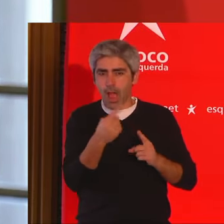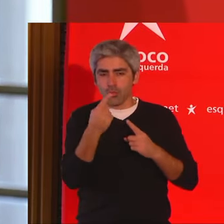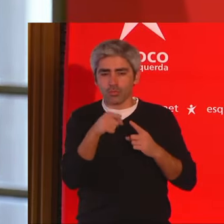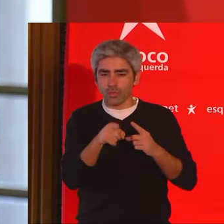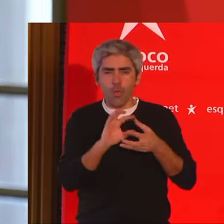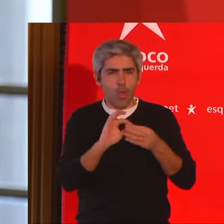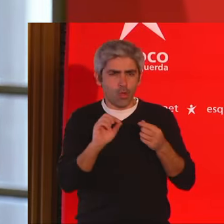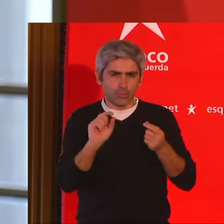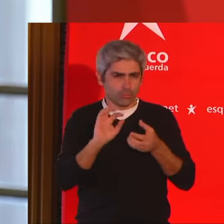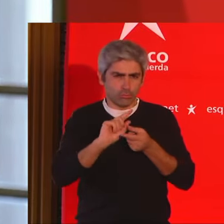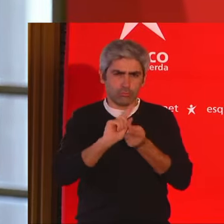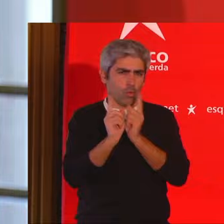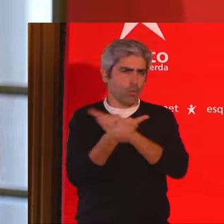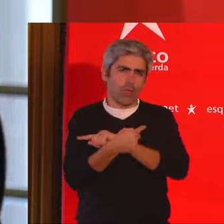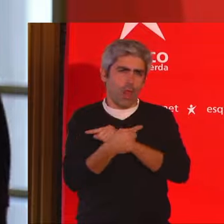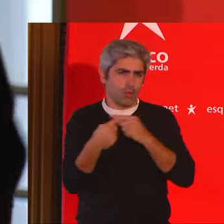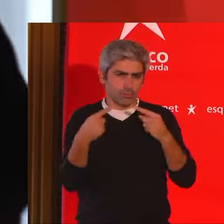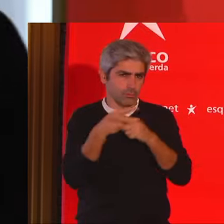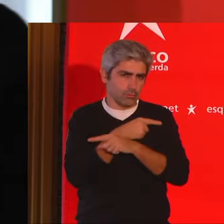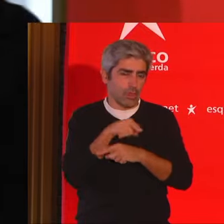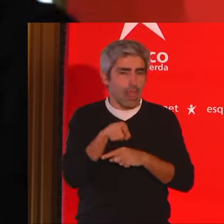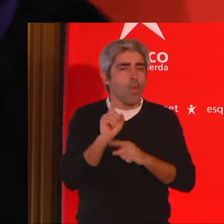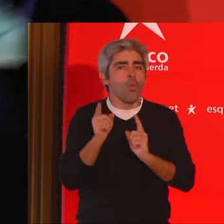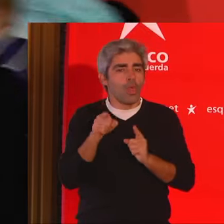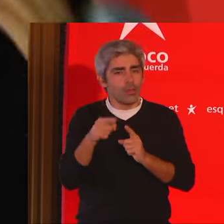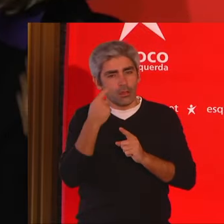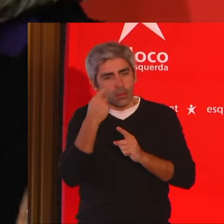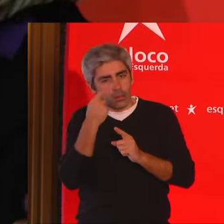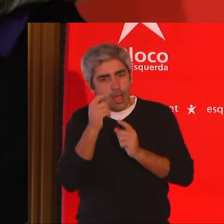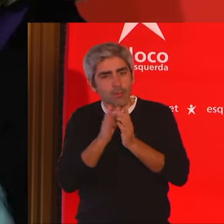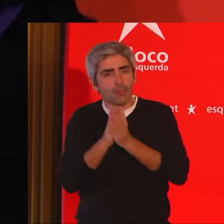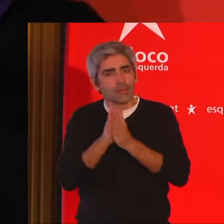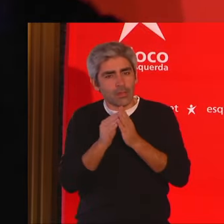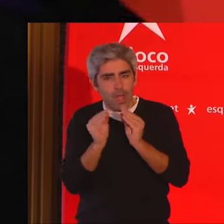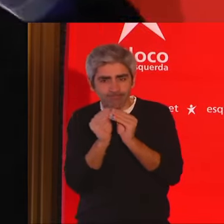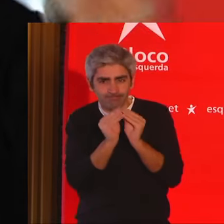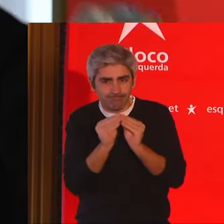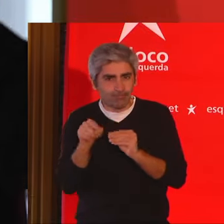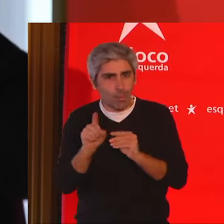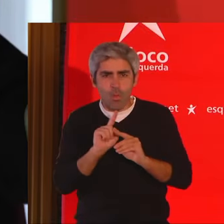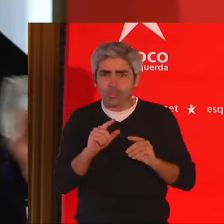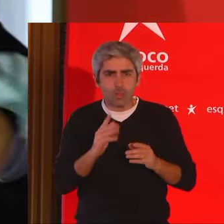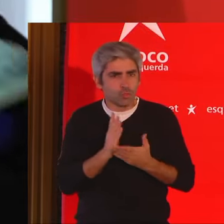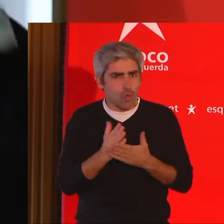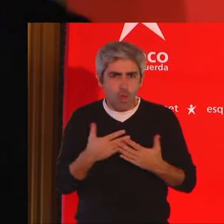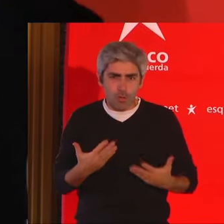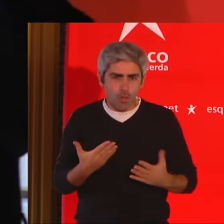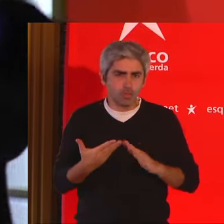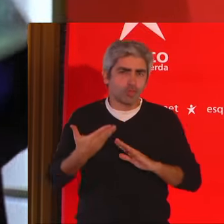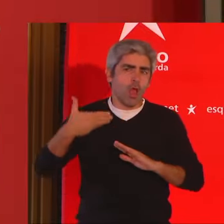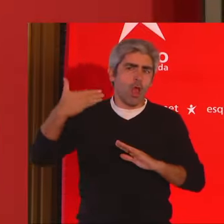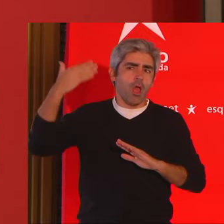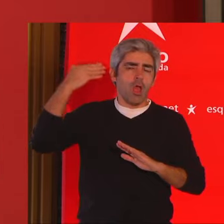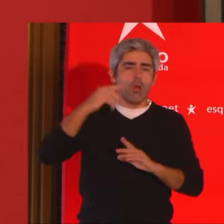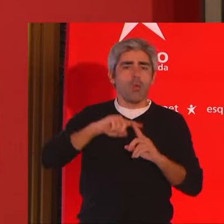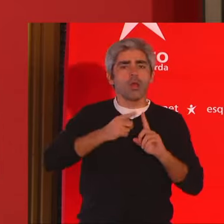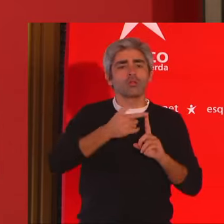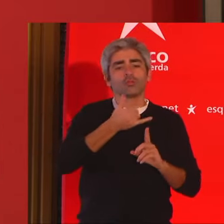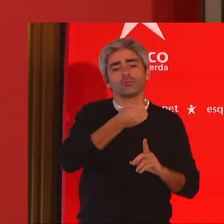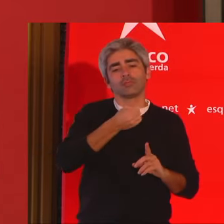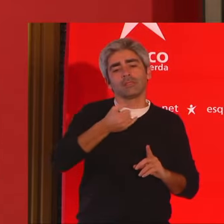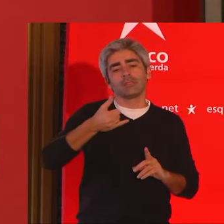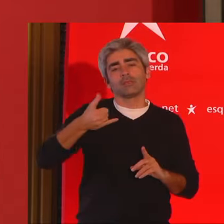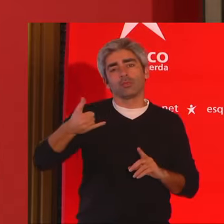perversões, as perversões que no fundo estão organizadas. Isto não é de agora, isto já vem de 2002, foi recentemente, de